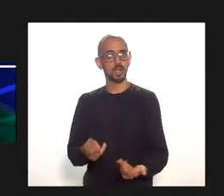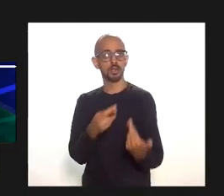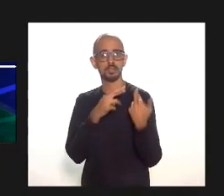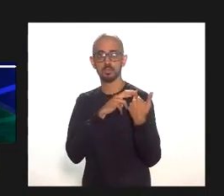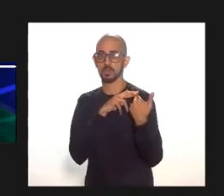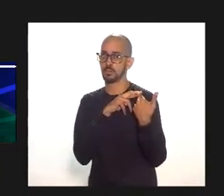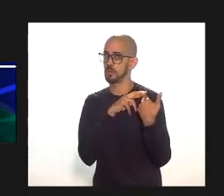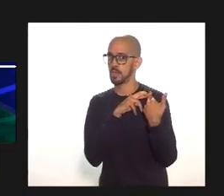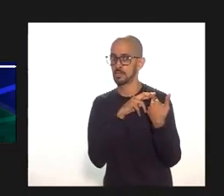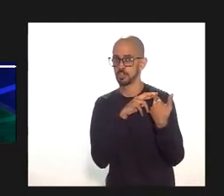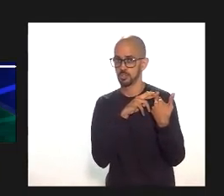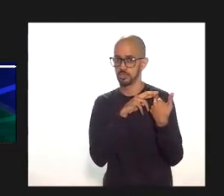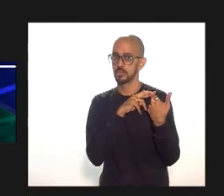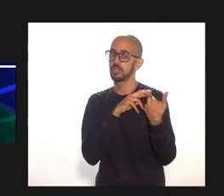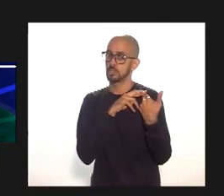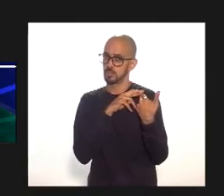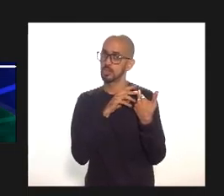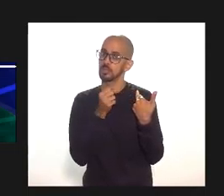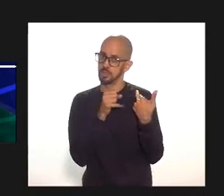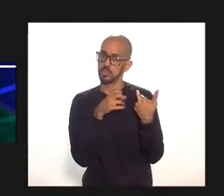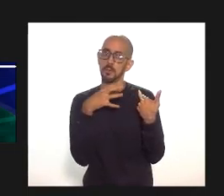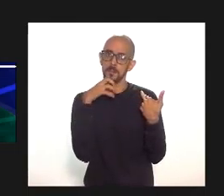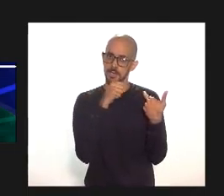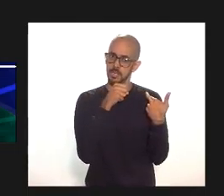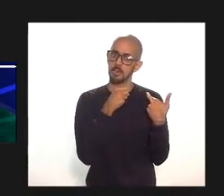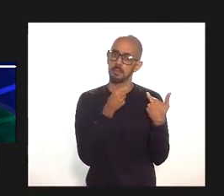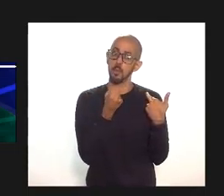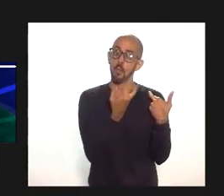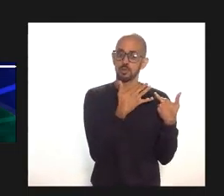que amplia o número de mortes.